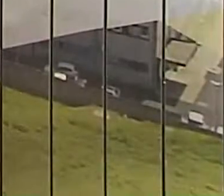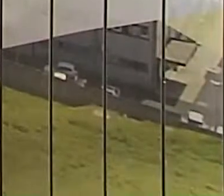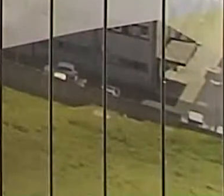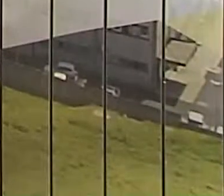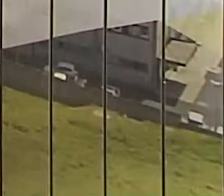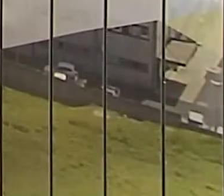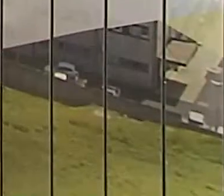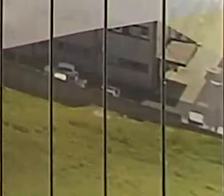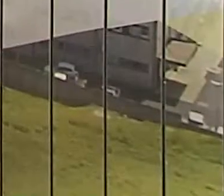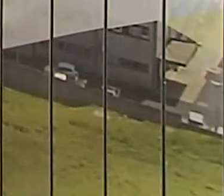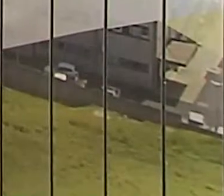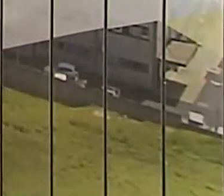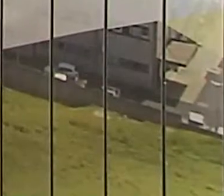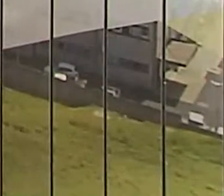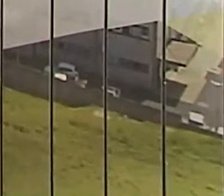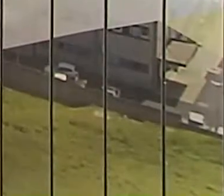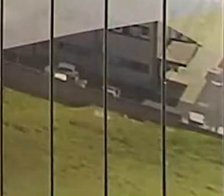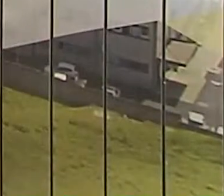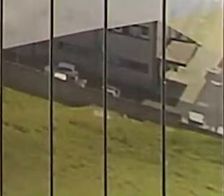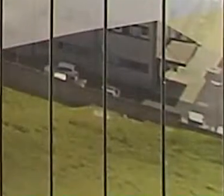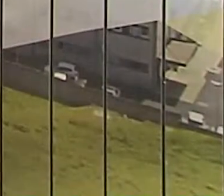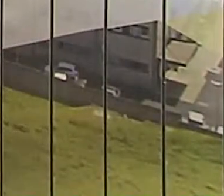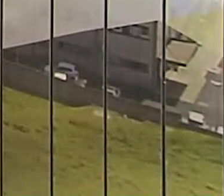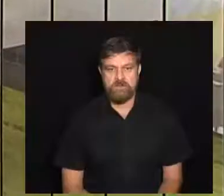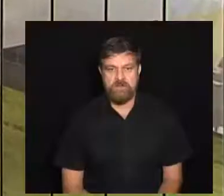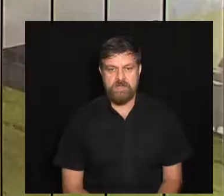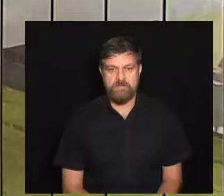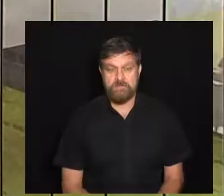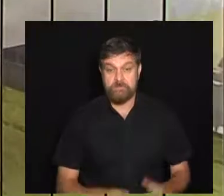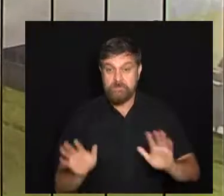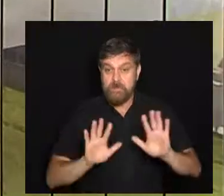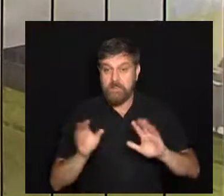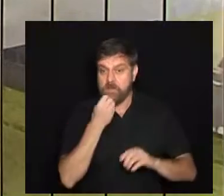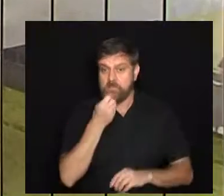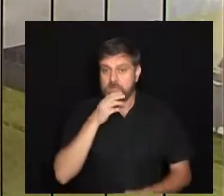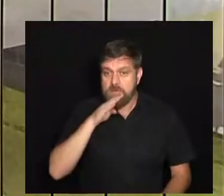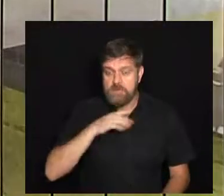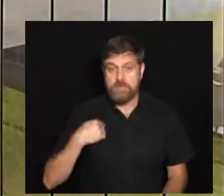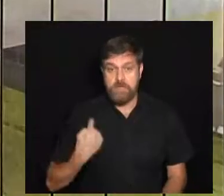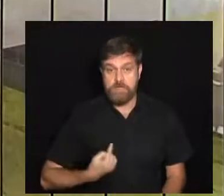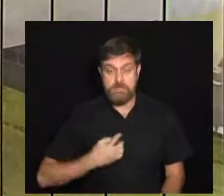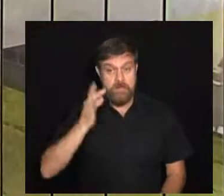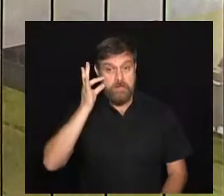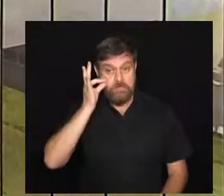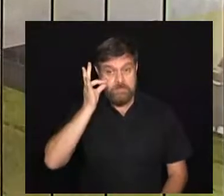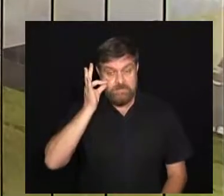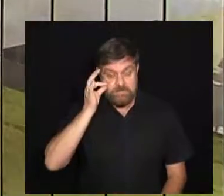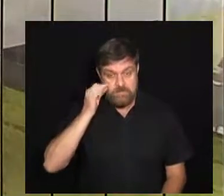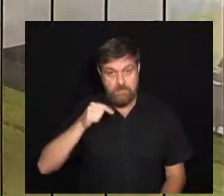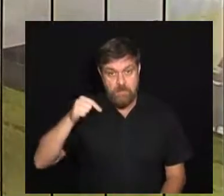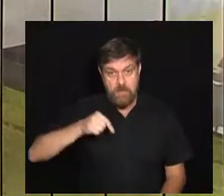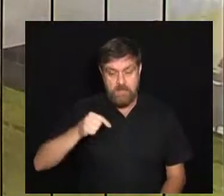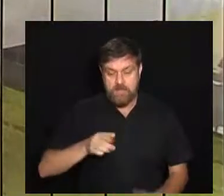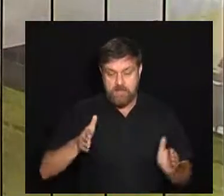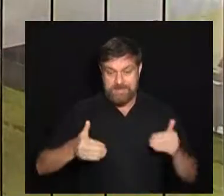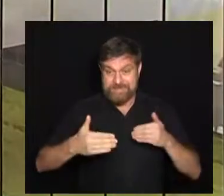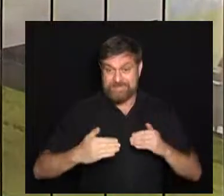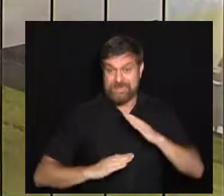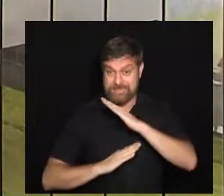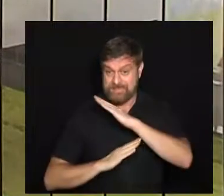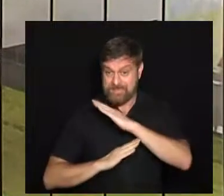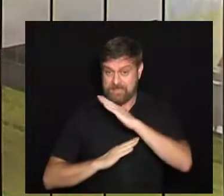o olá boa tarde são 3:02 nós estamos ao vivo aqui no nosso